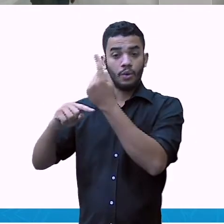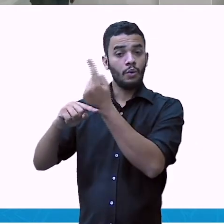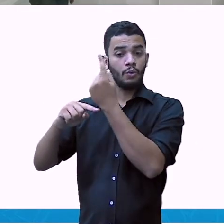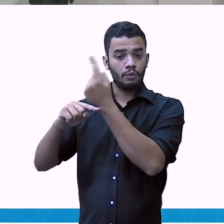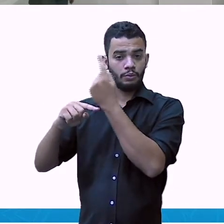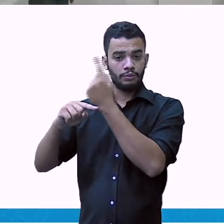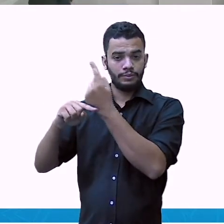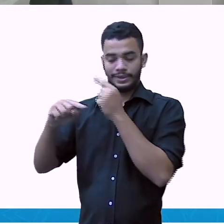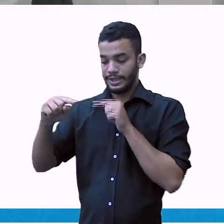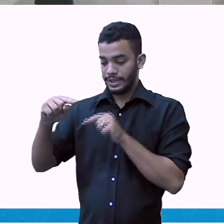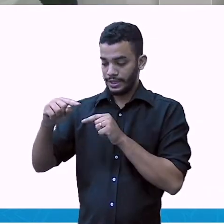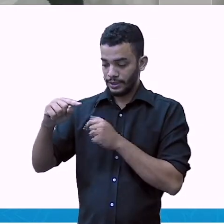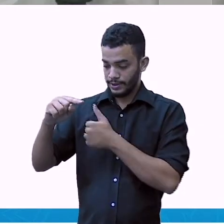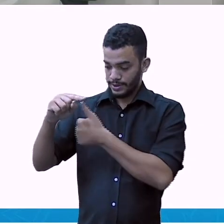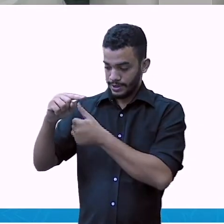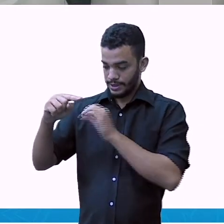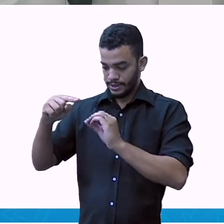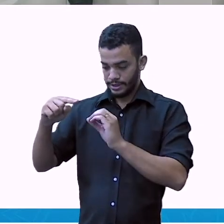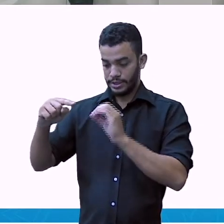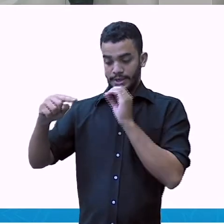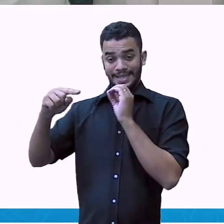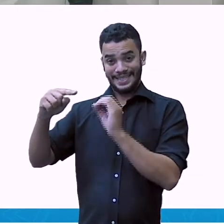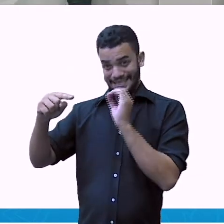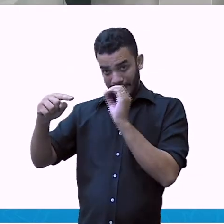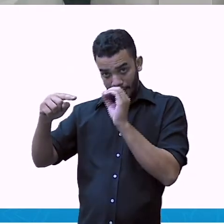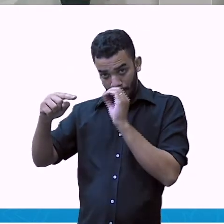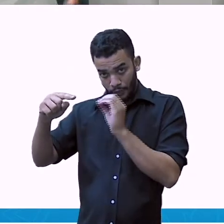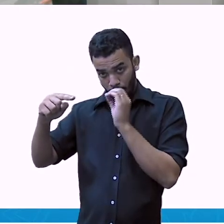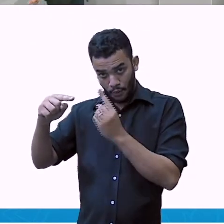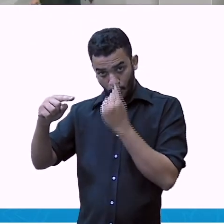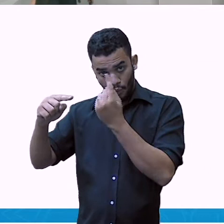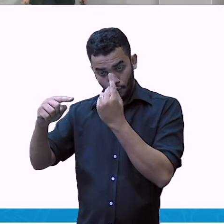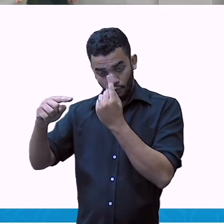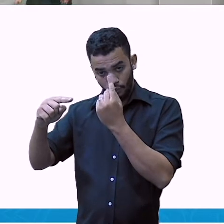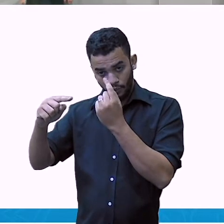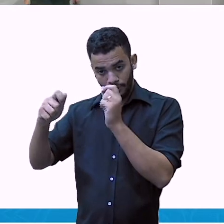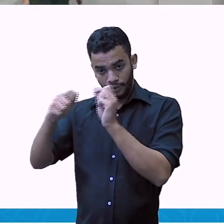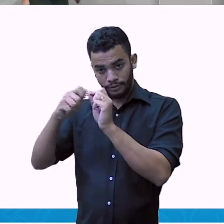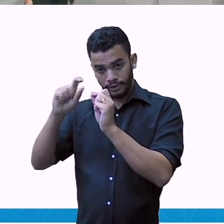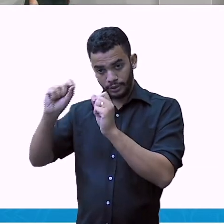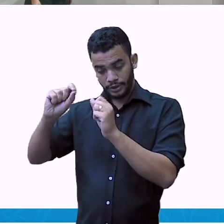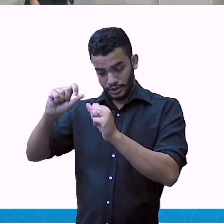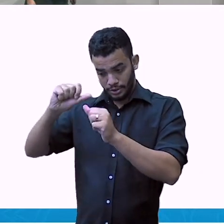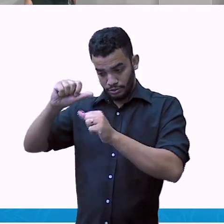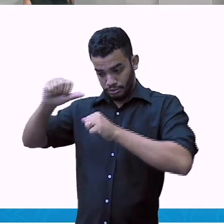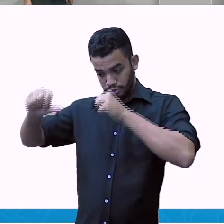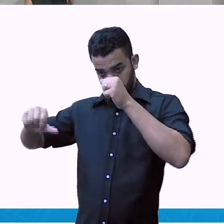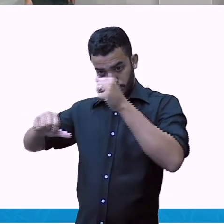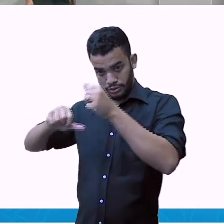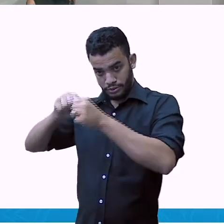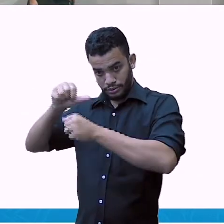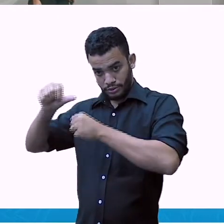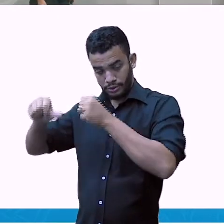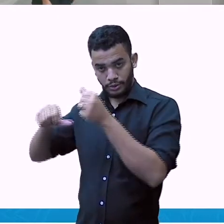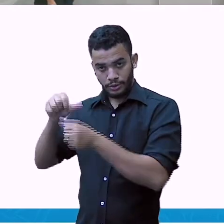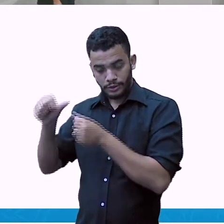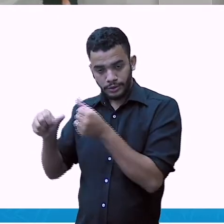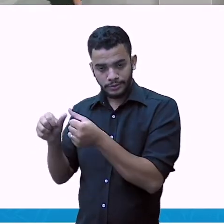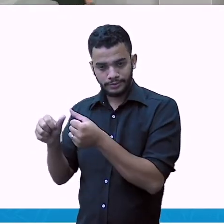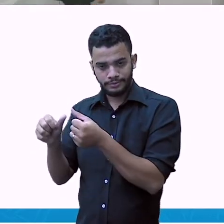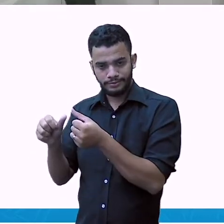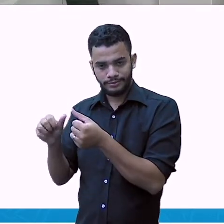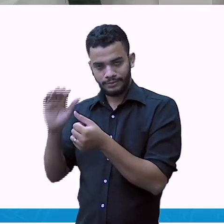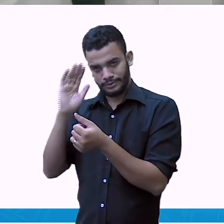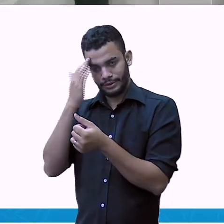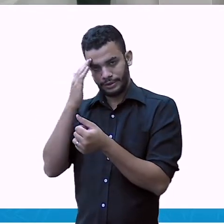forma decimal, eu só tenho um zero aqui no número 10, não é mesmo? Então, após a minha vírgula, também só